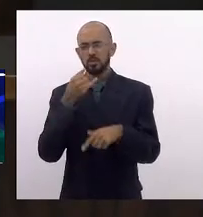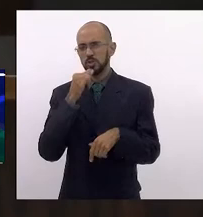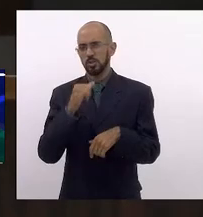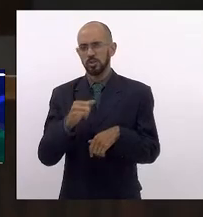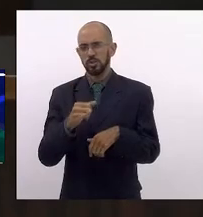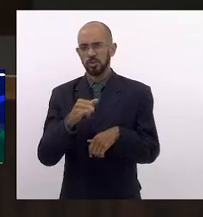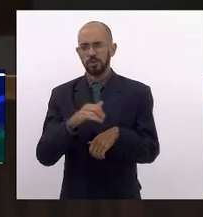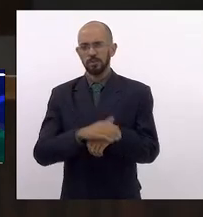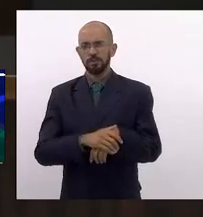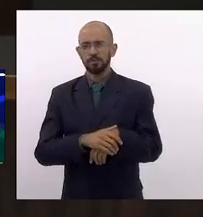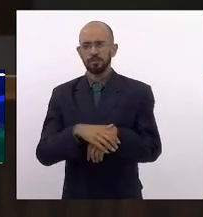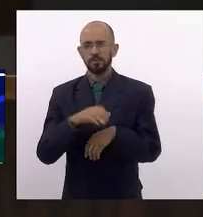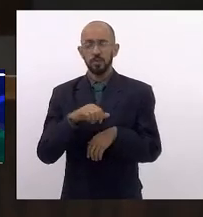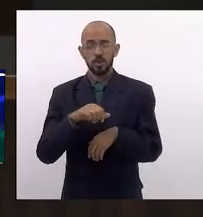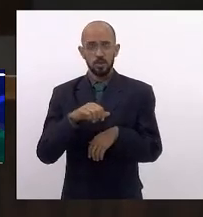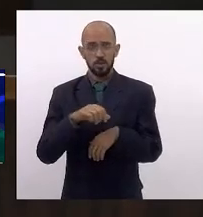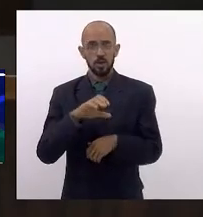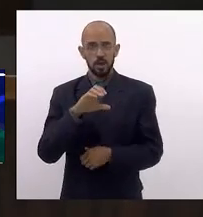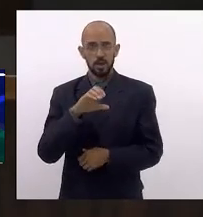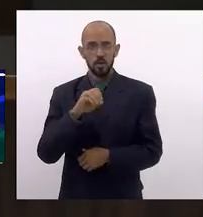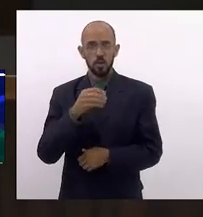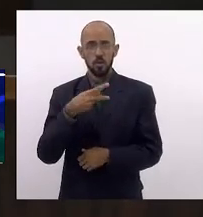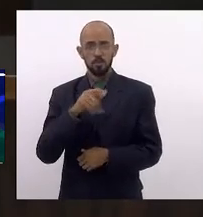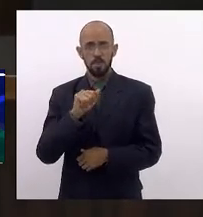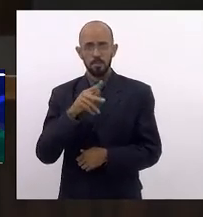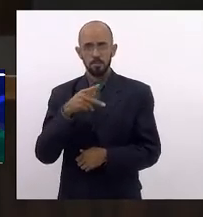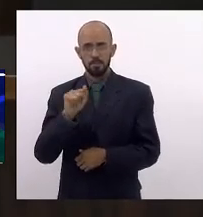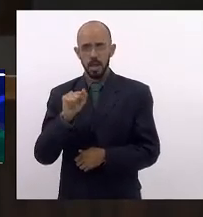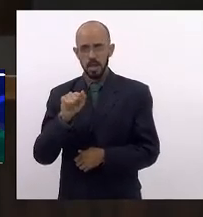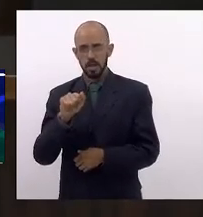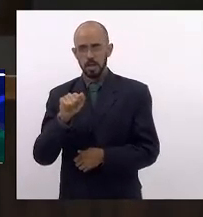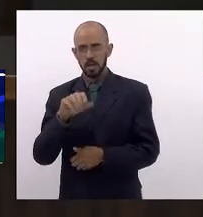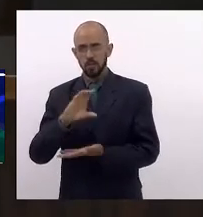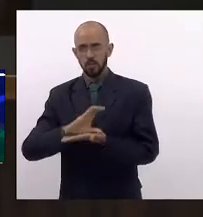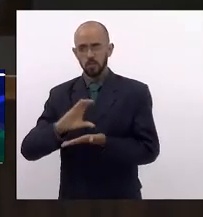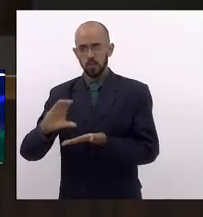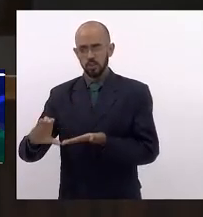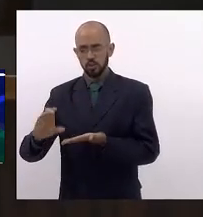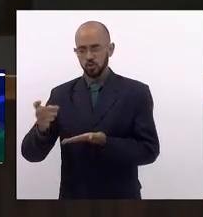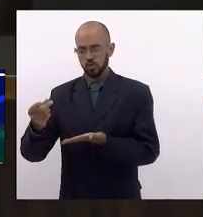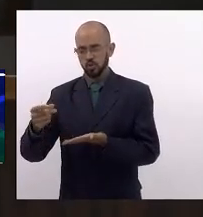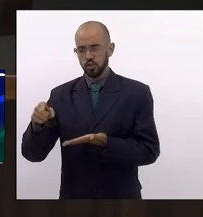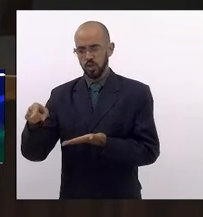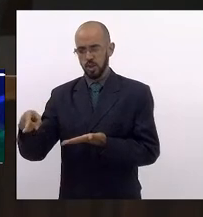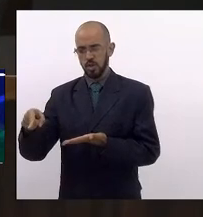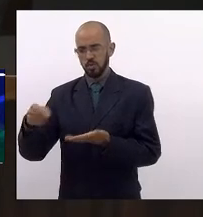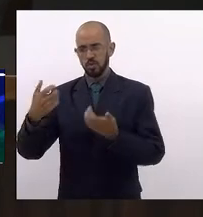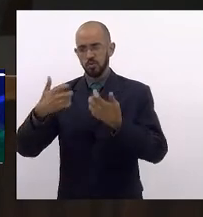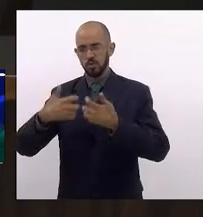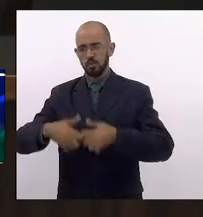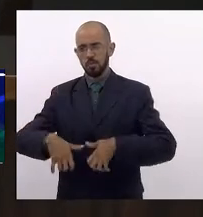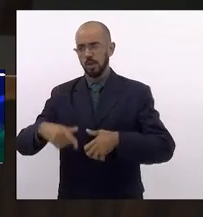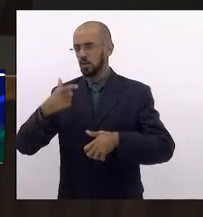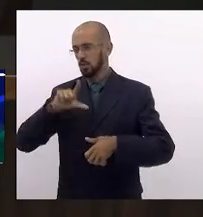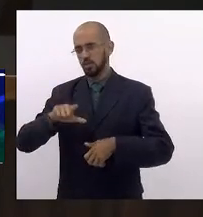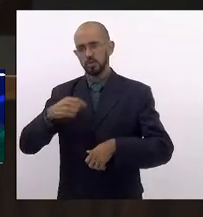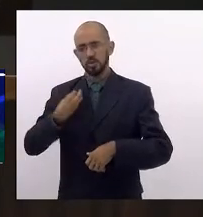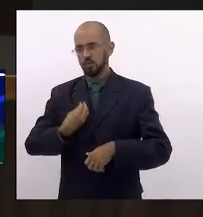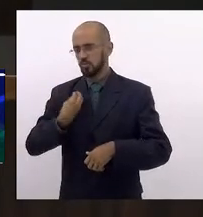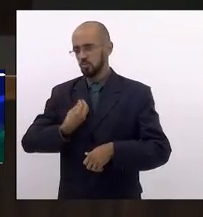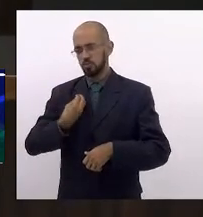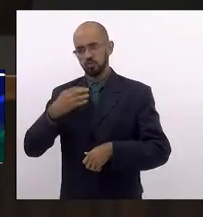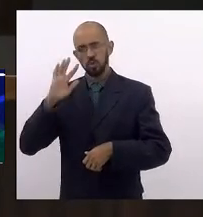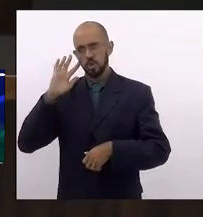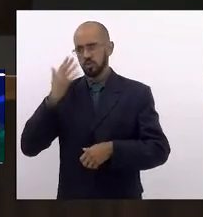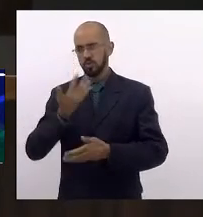é um exemplo da coopa quando acabamos de falar que investir um considerável no equipamento eu não consegui mas tem